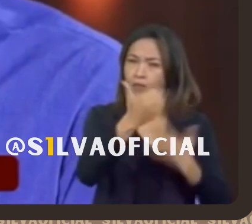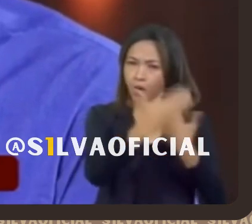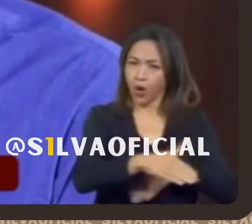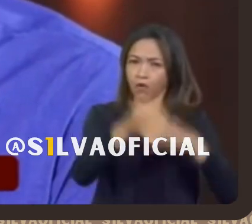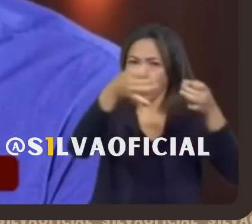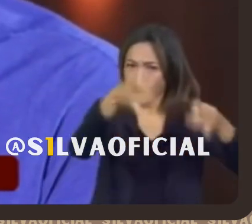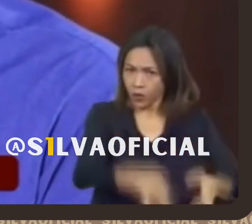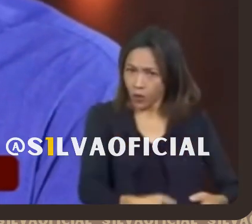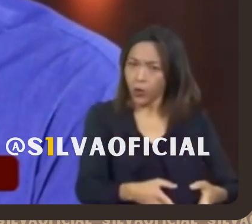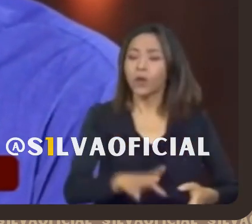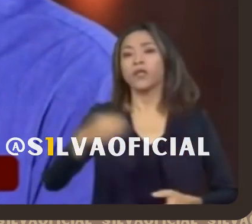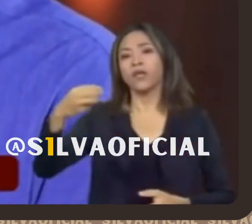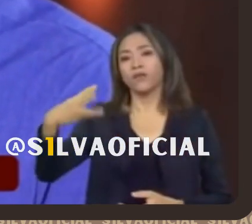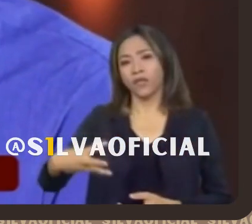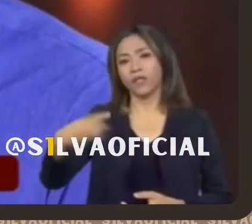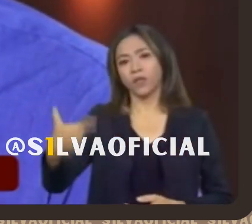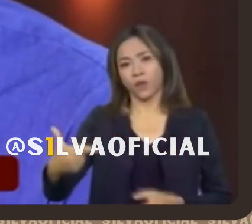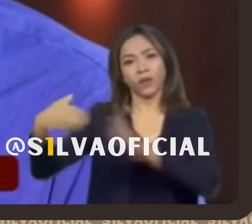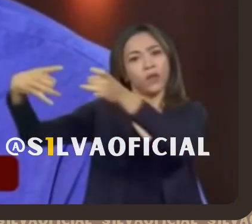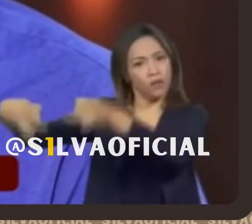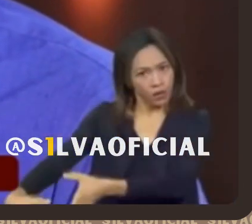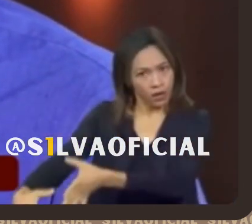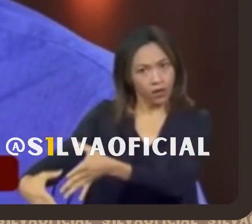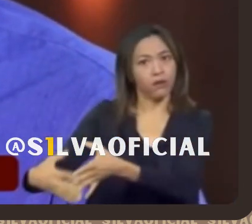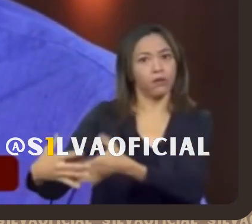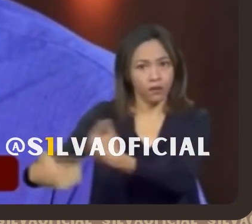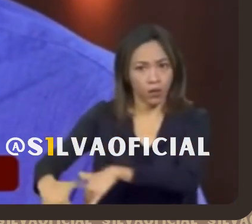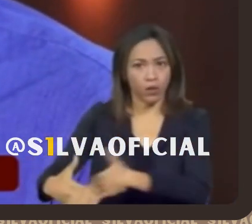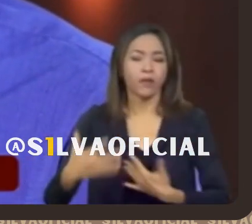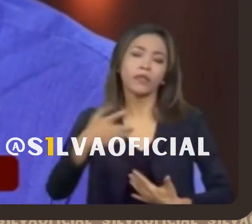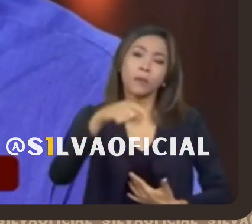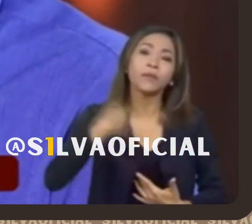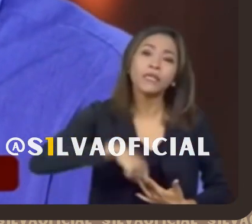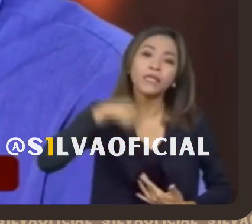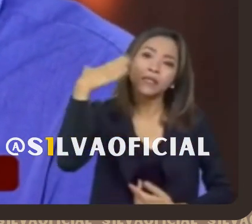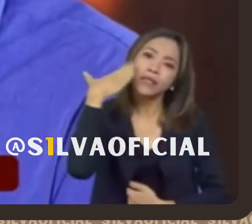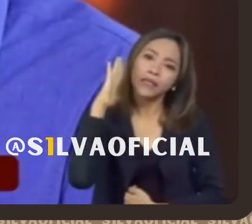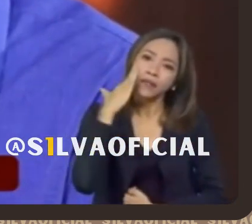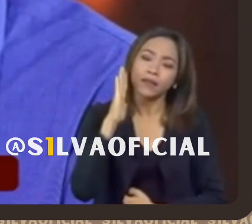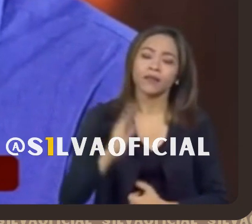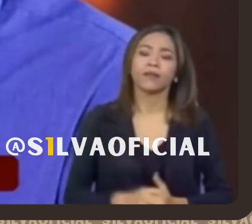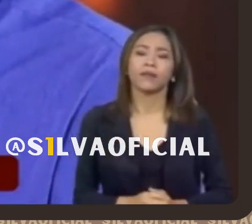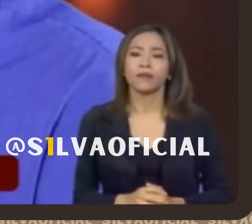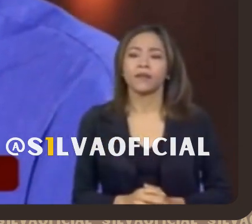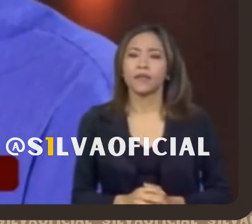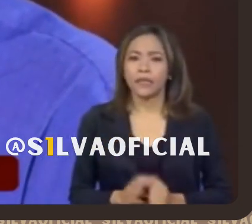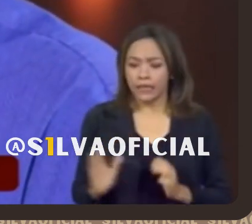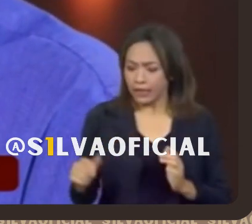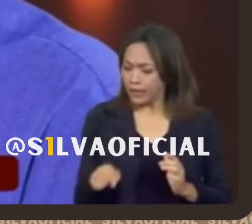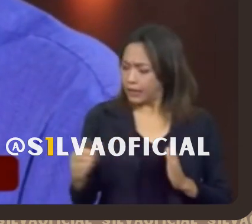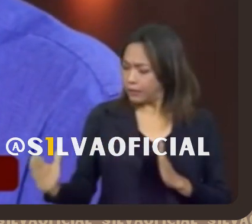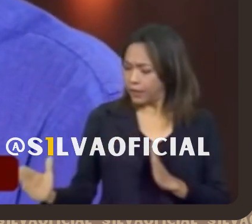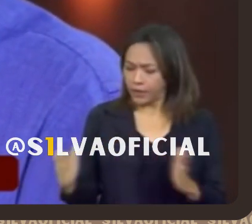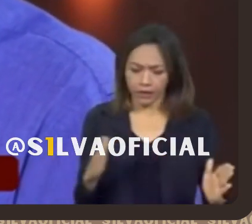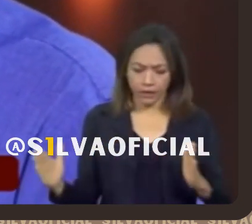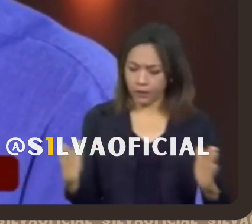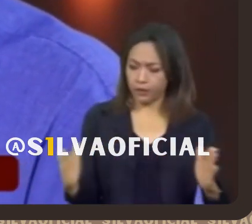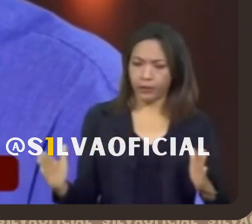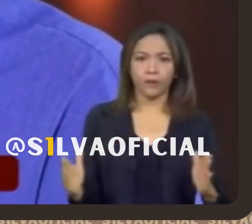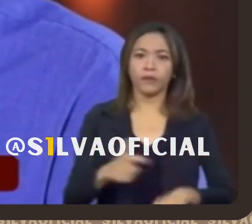pr é preciso que a gente descubra sabe nesse interregno de tempo